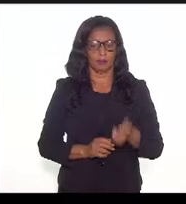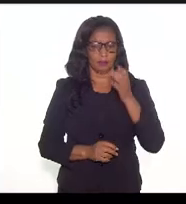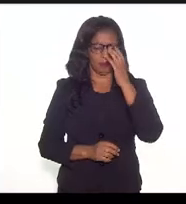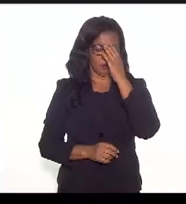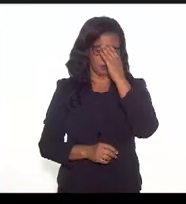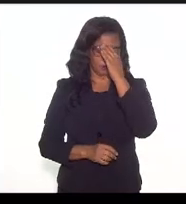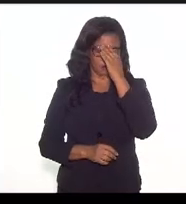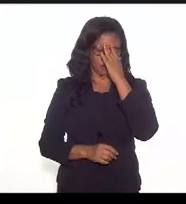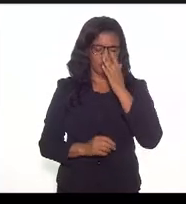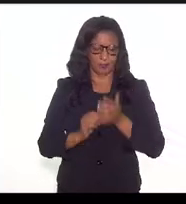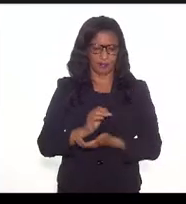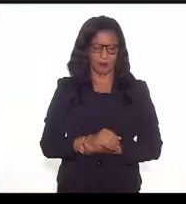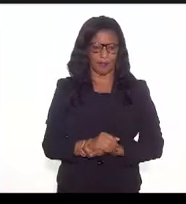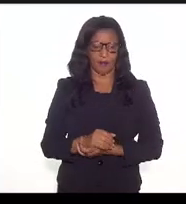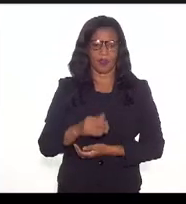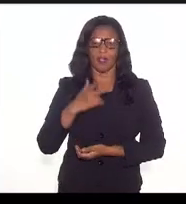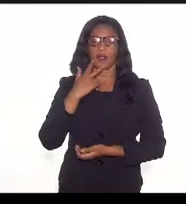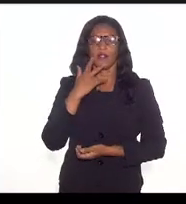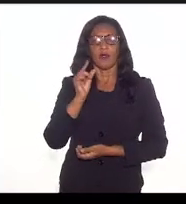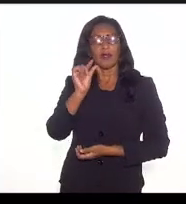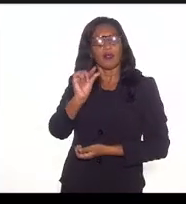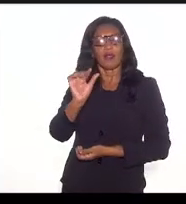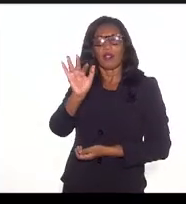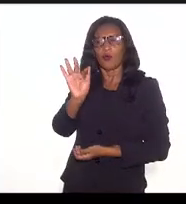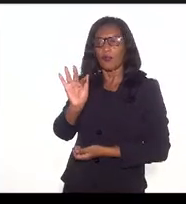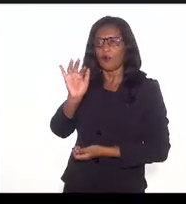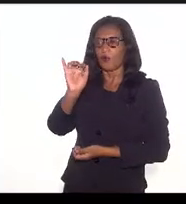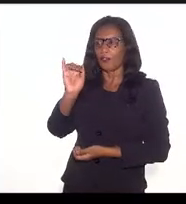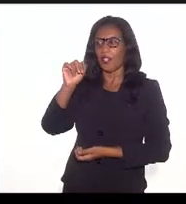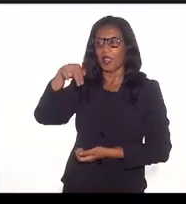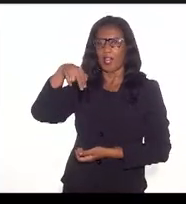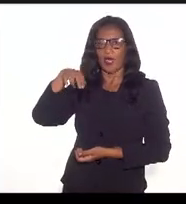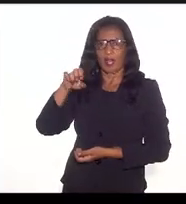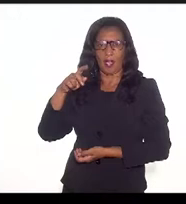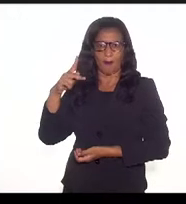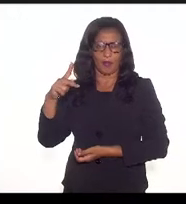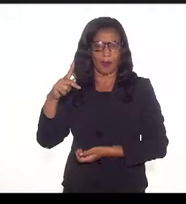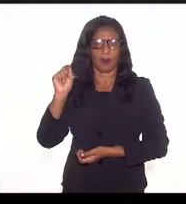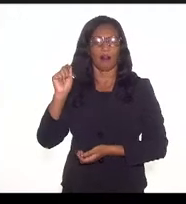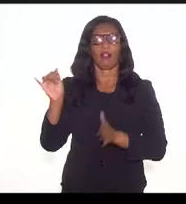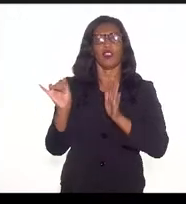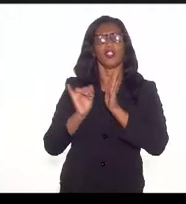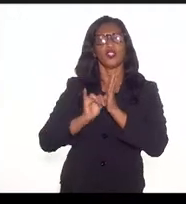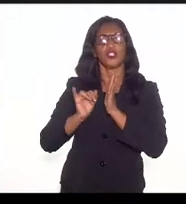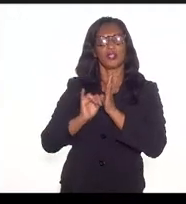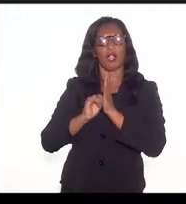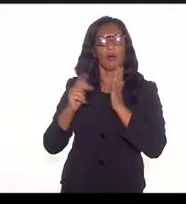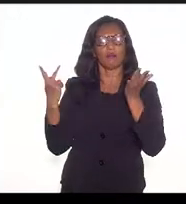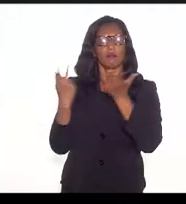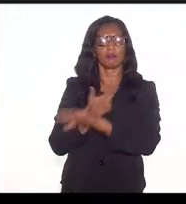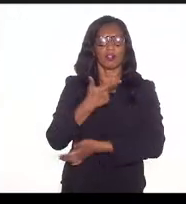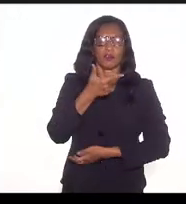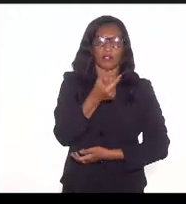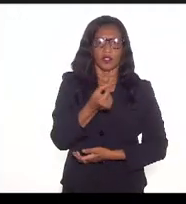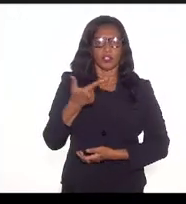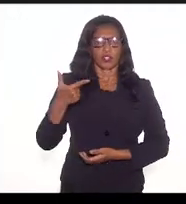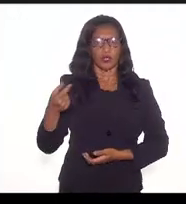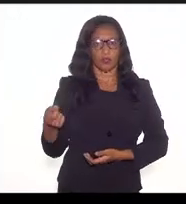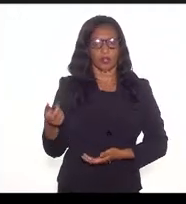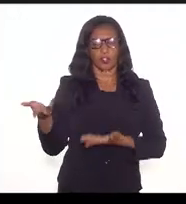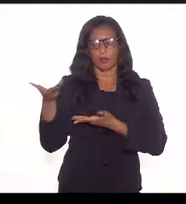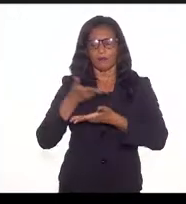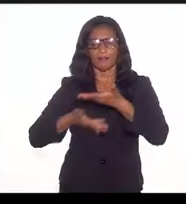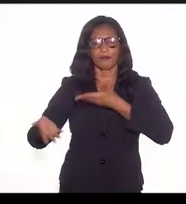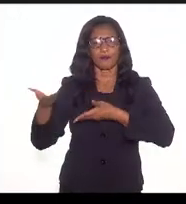Vou falar agora um pouquinho do FINEP, mais especificamente do edital. A gente realizou um edital em 2020 em parceria